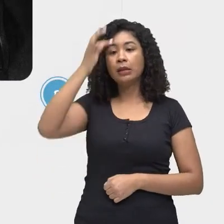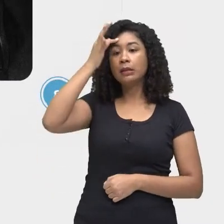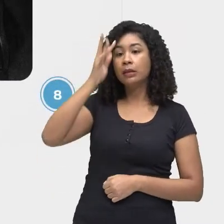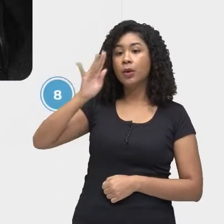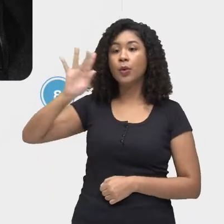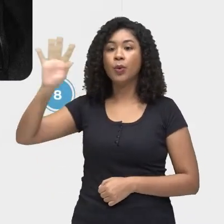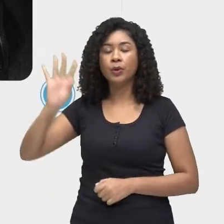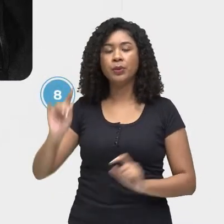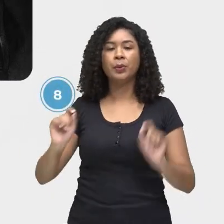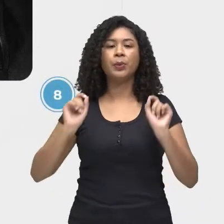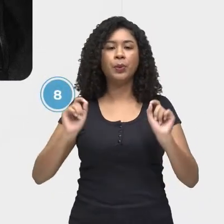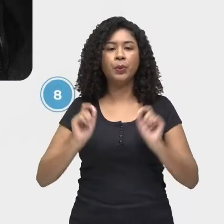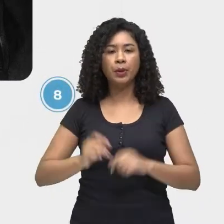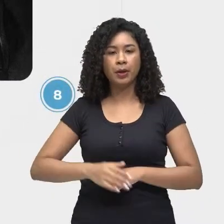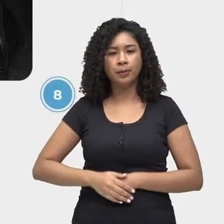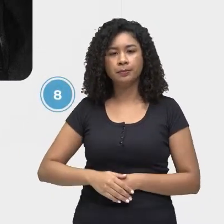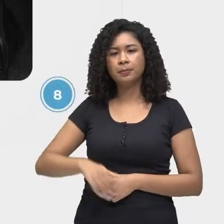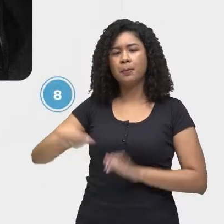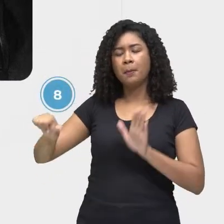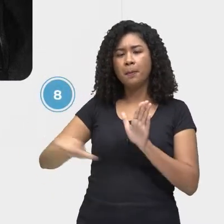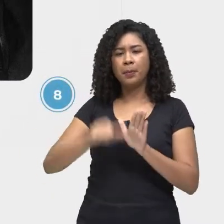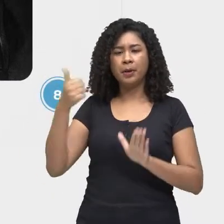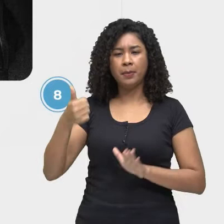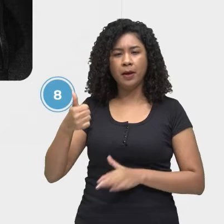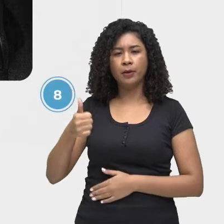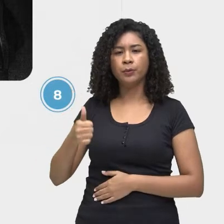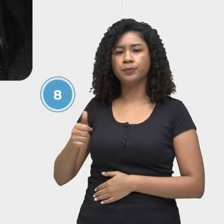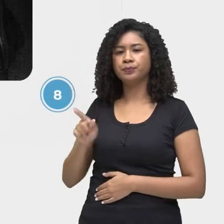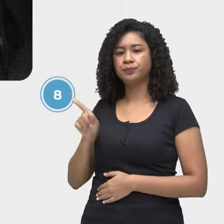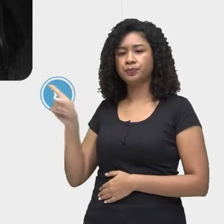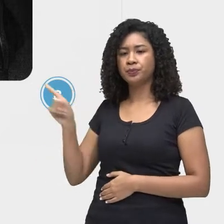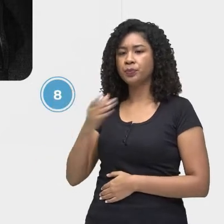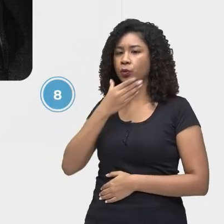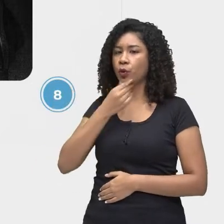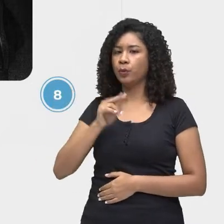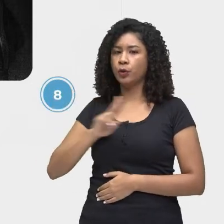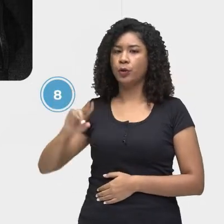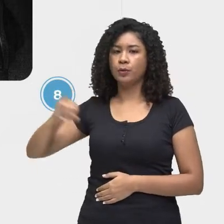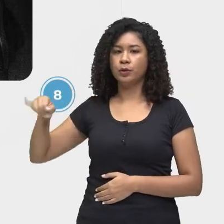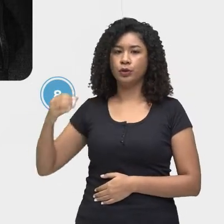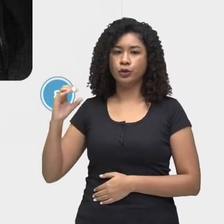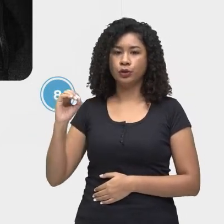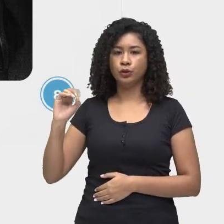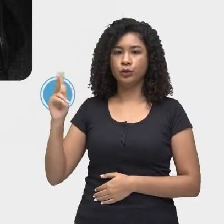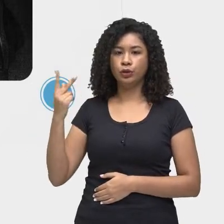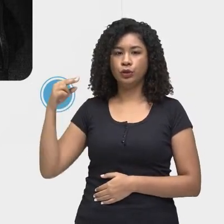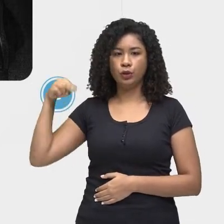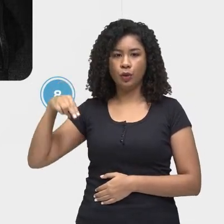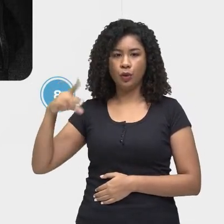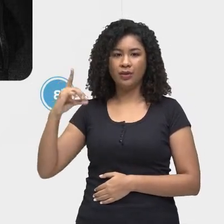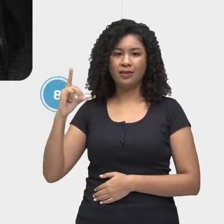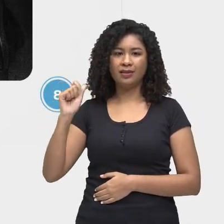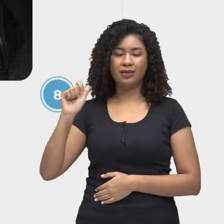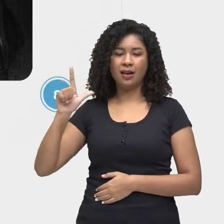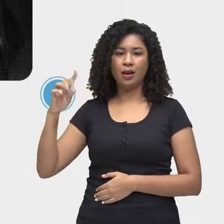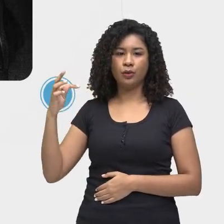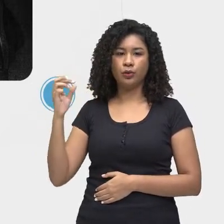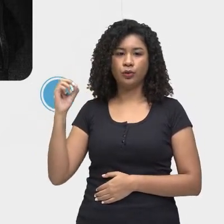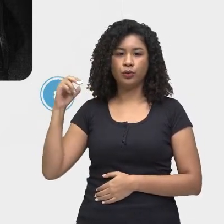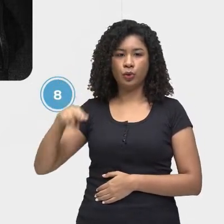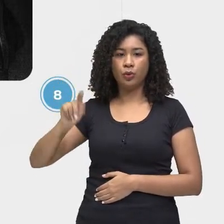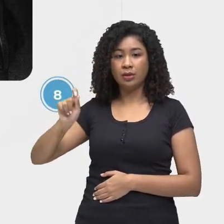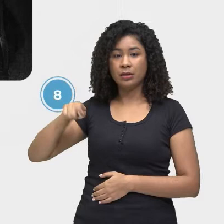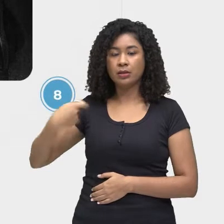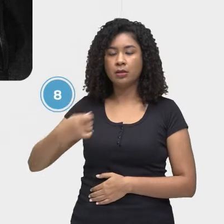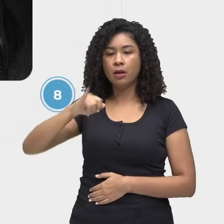o modelo atômico de Dalton. Em 1808, o químico inglês John Dalton propôs